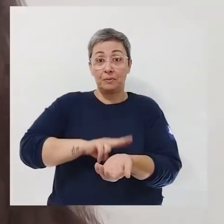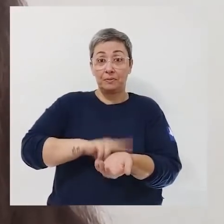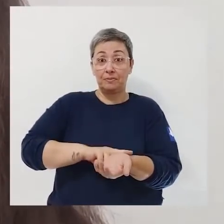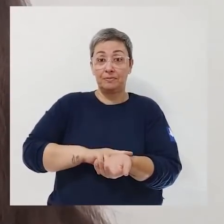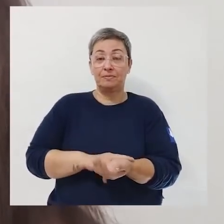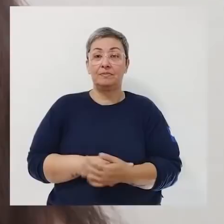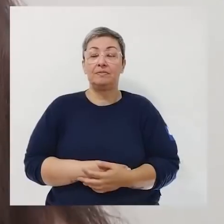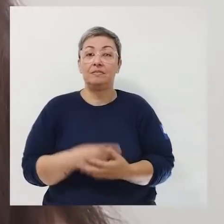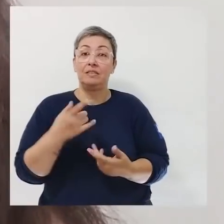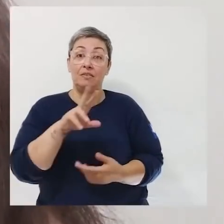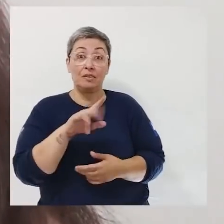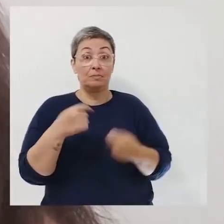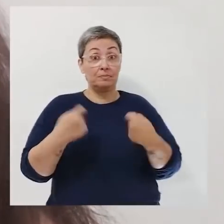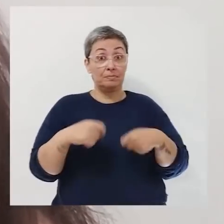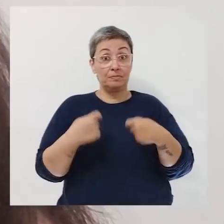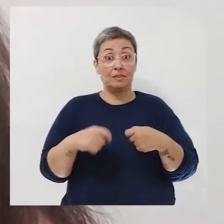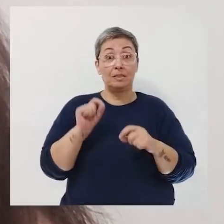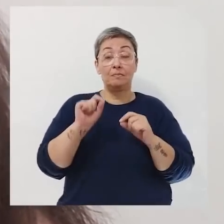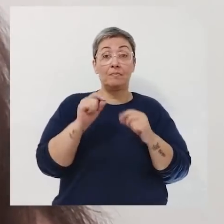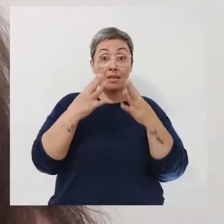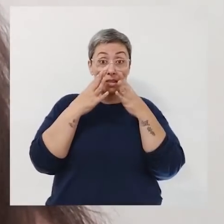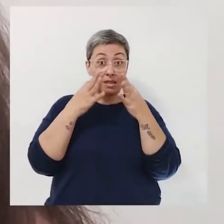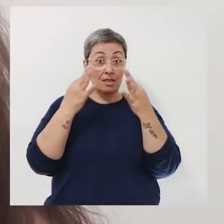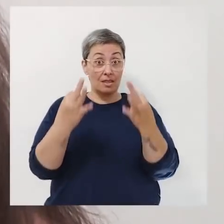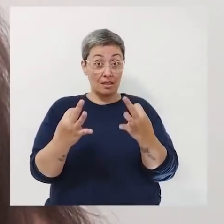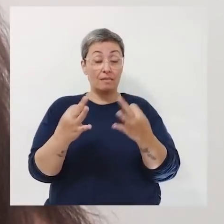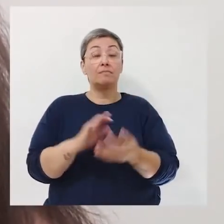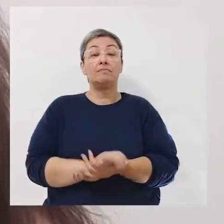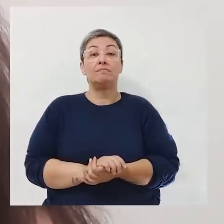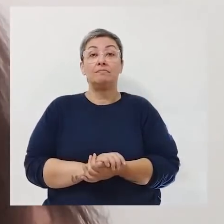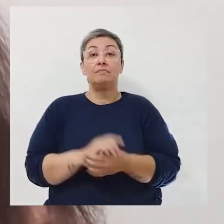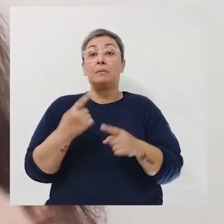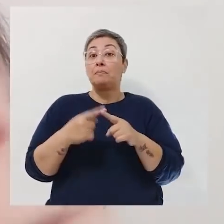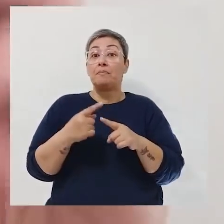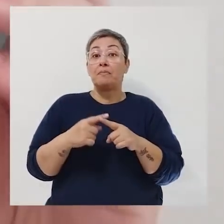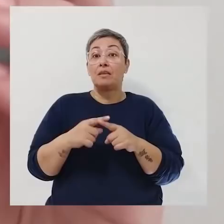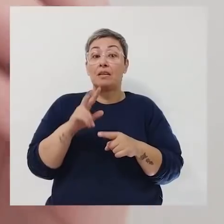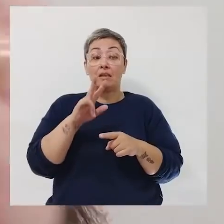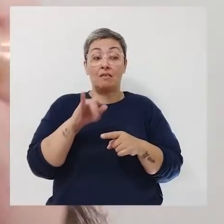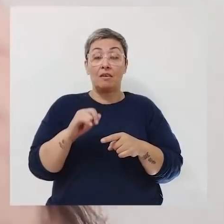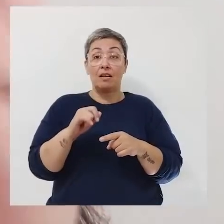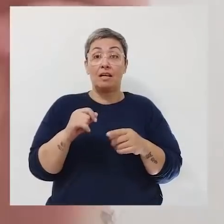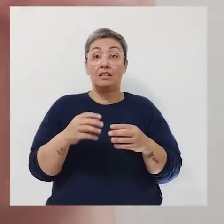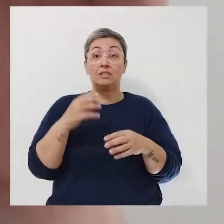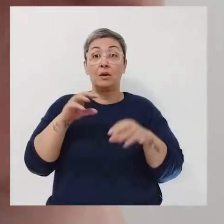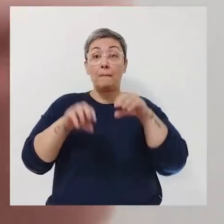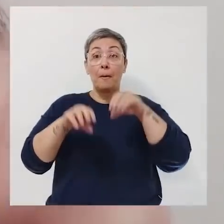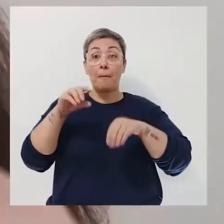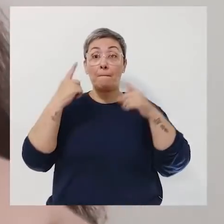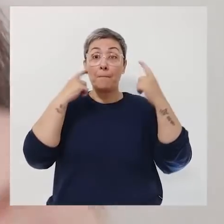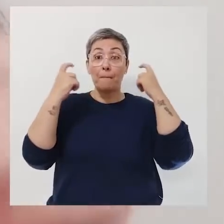rítmica. Você vai precisar prestar muita atenção porque nós vamos tirar som